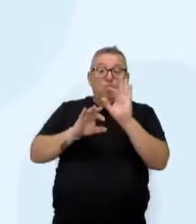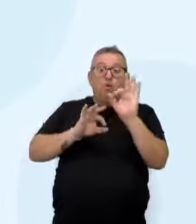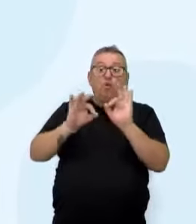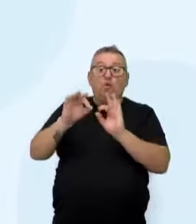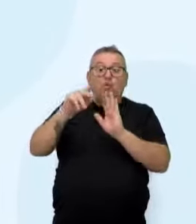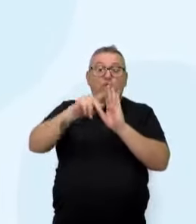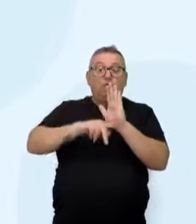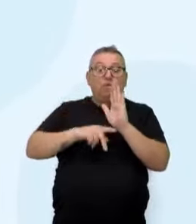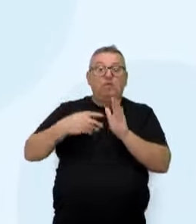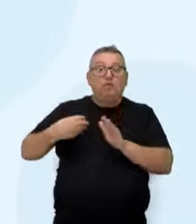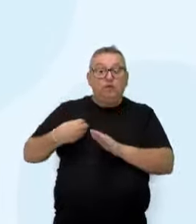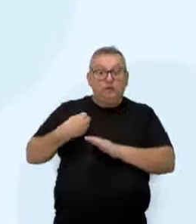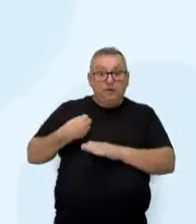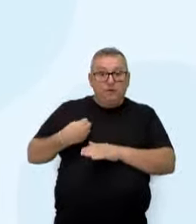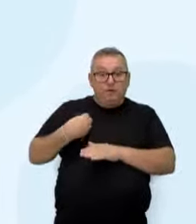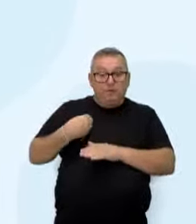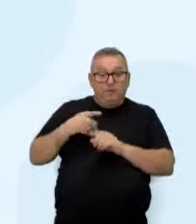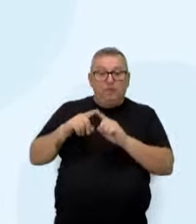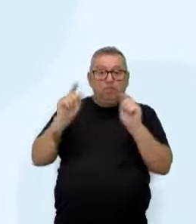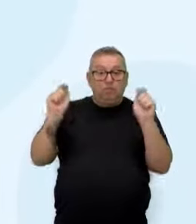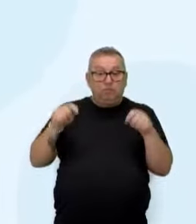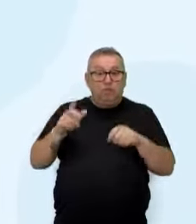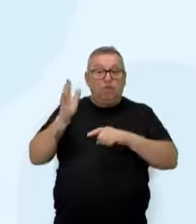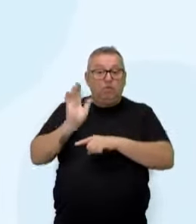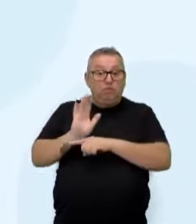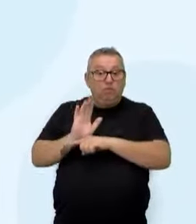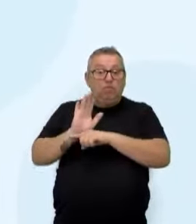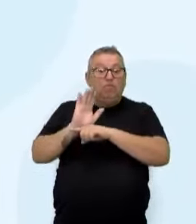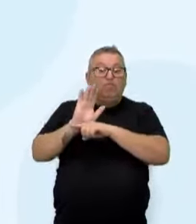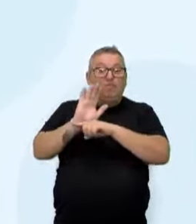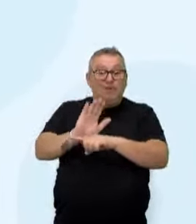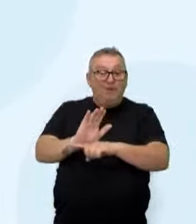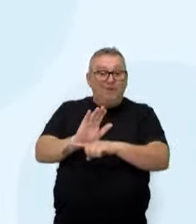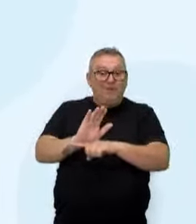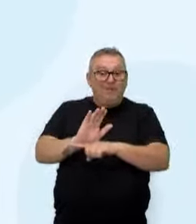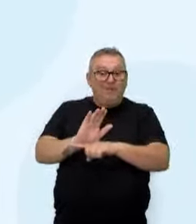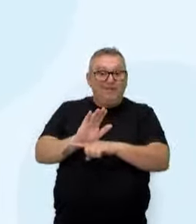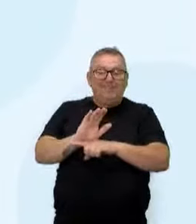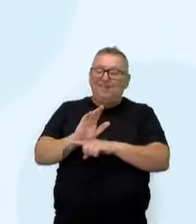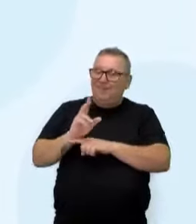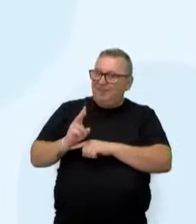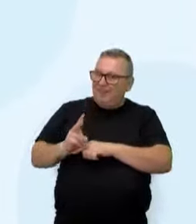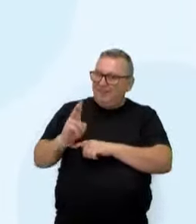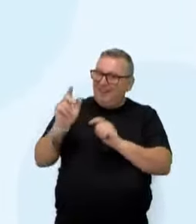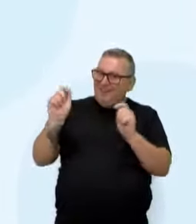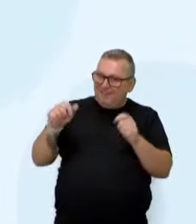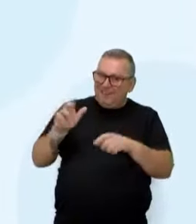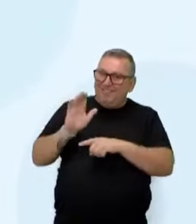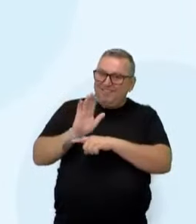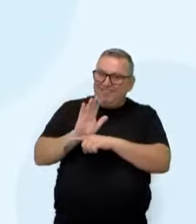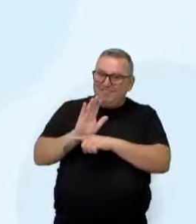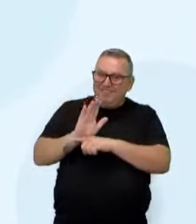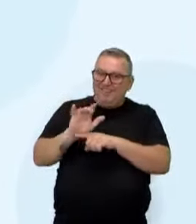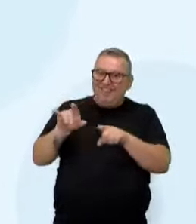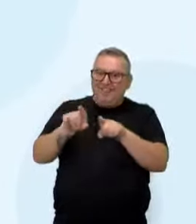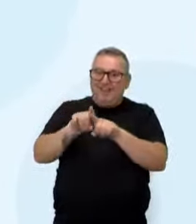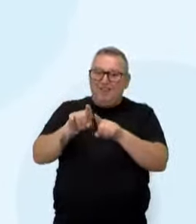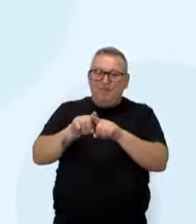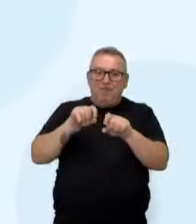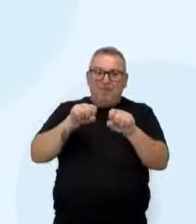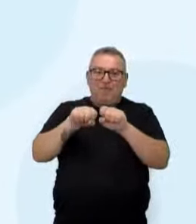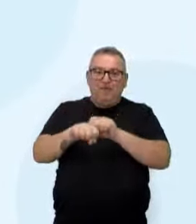curricular projeto de vida, de modo que vocês, gestores, como sempre, possam apoiar